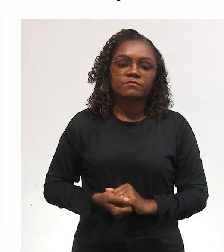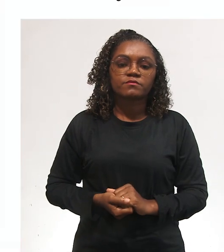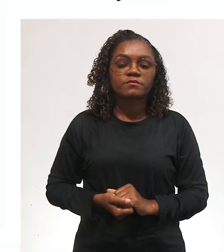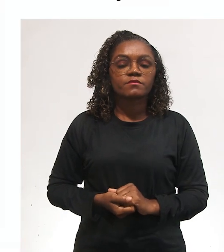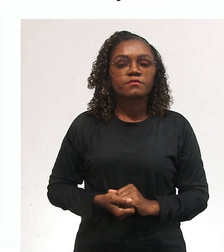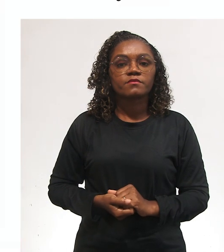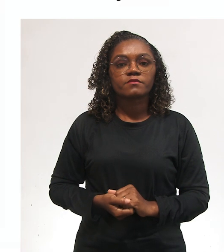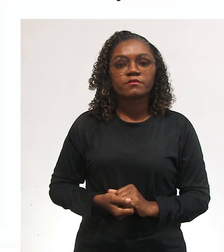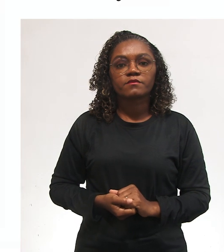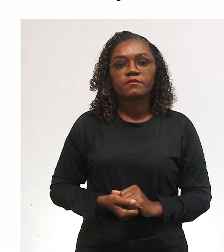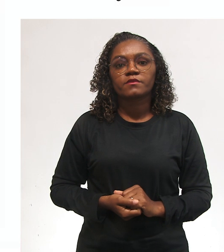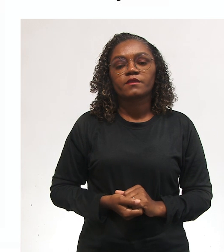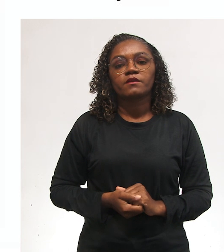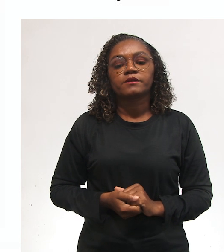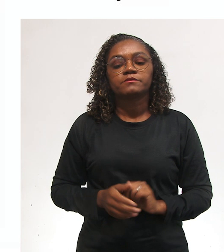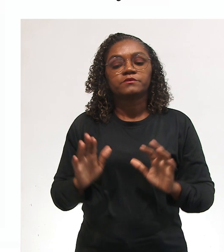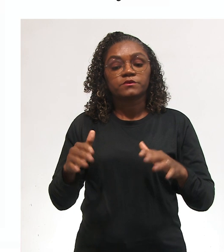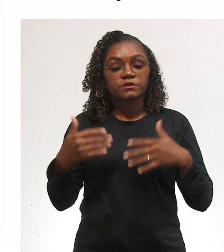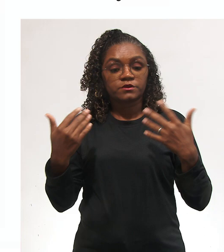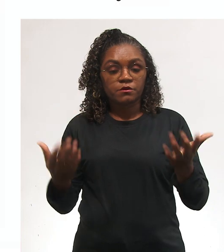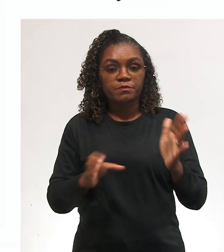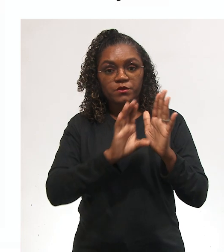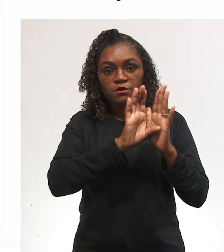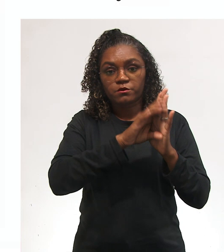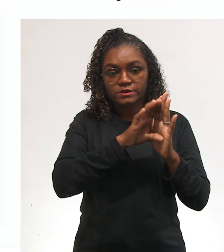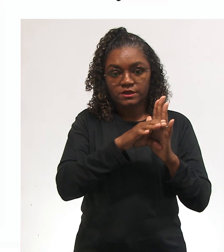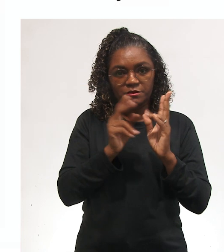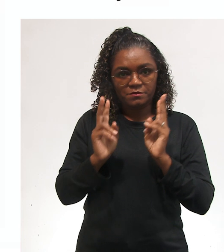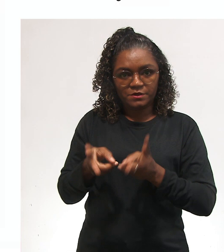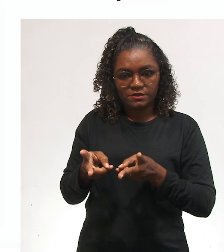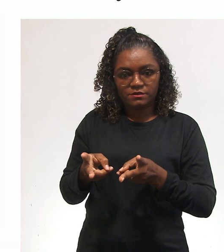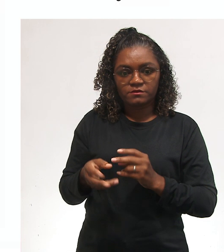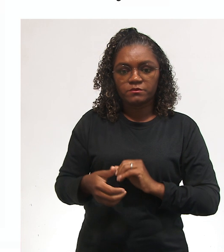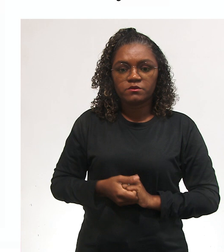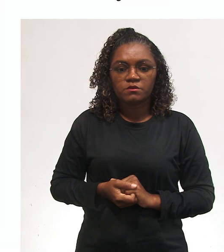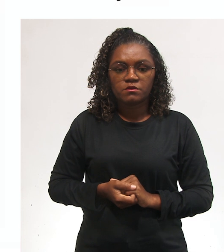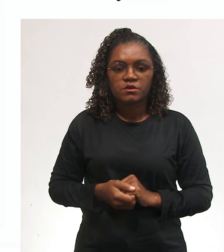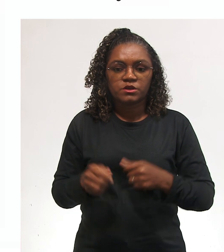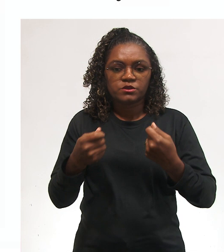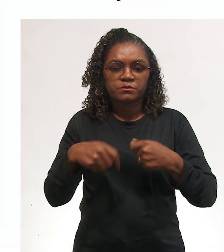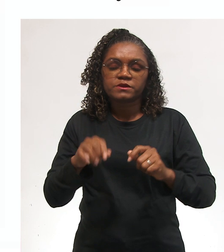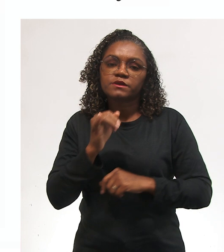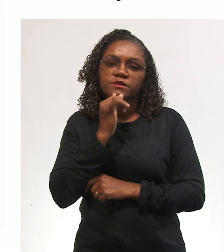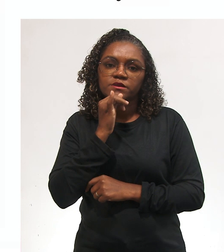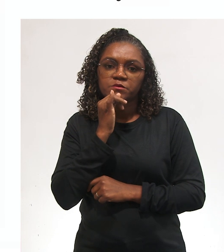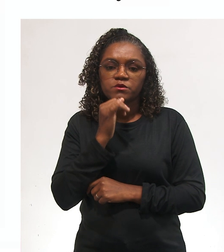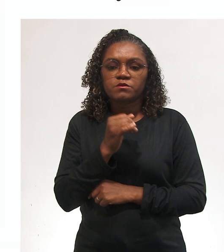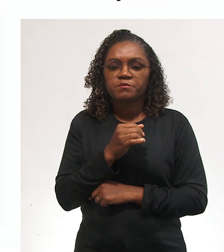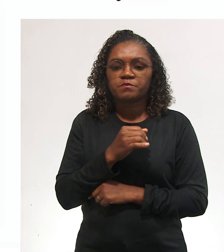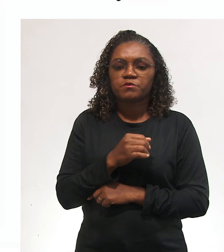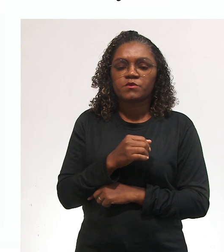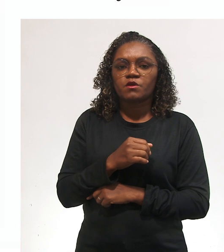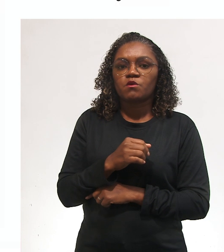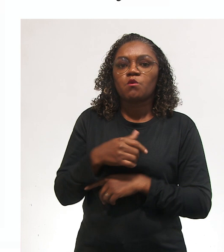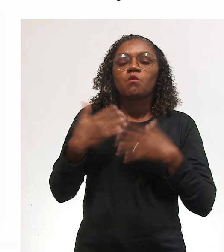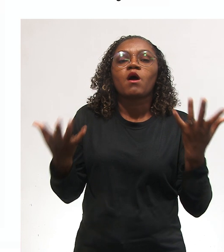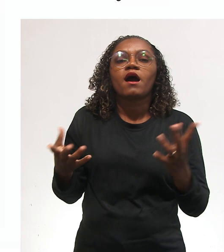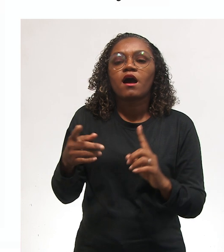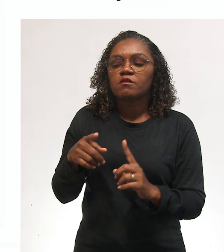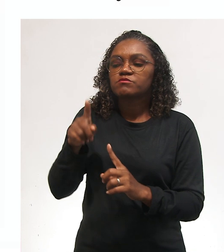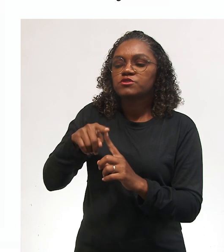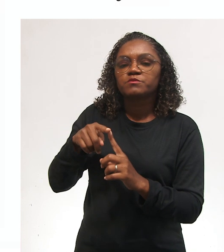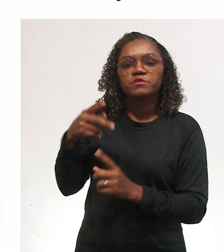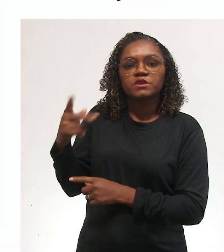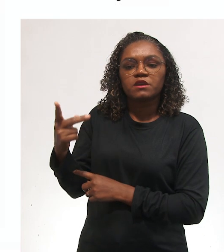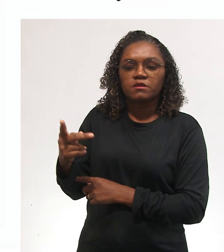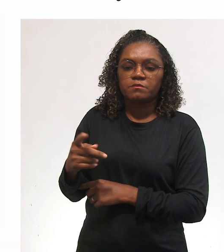Esse conceito, Kaizen, independe de cargo, independe de título, todos mesmo devem admitir